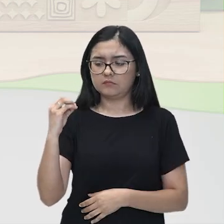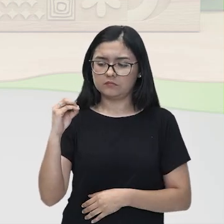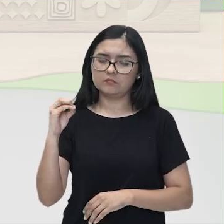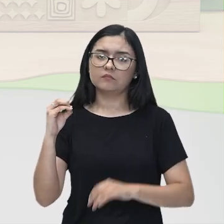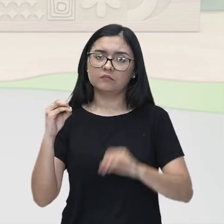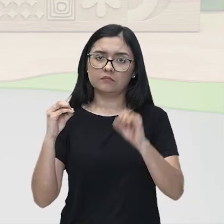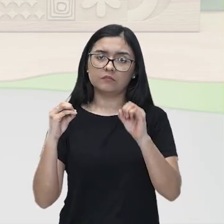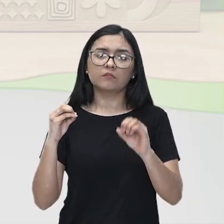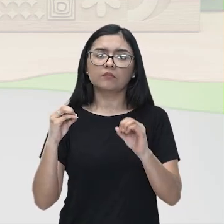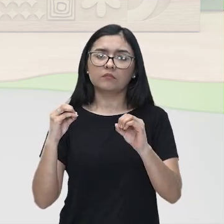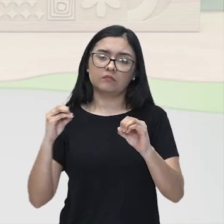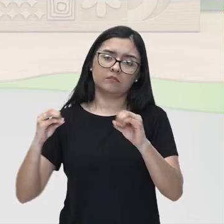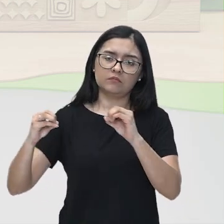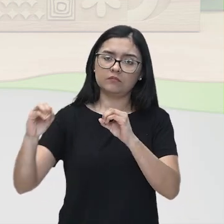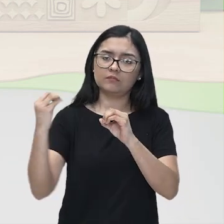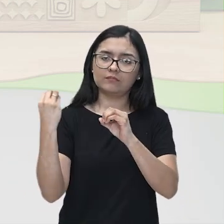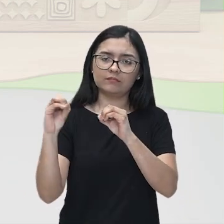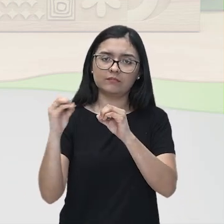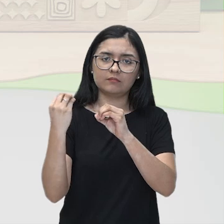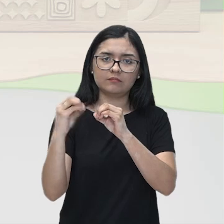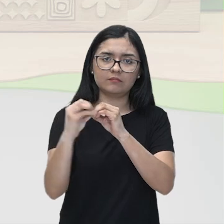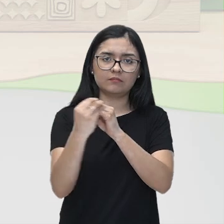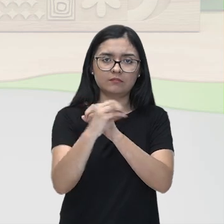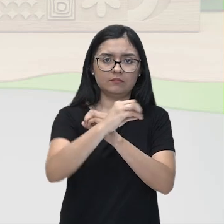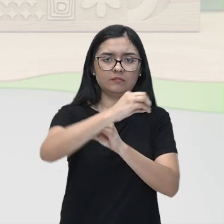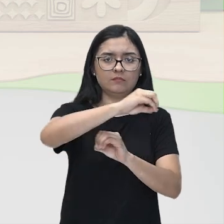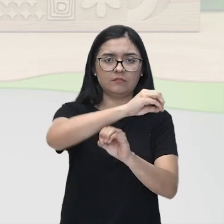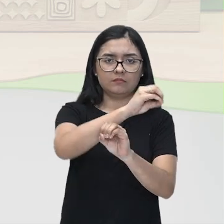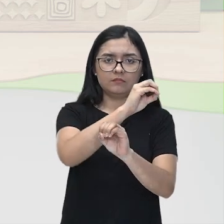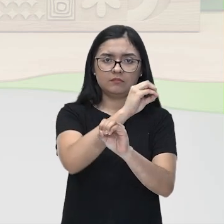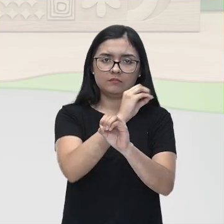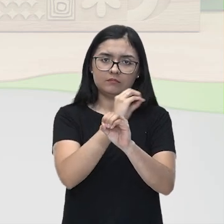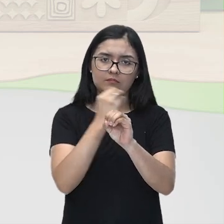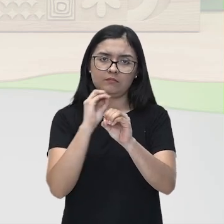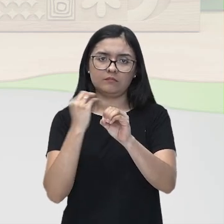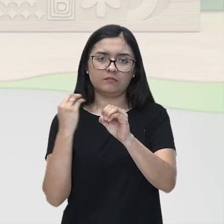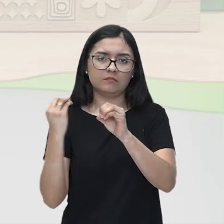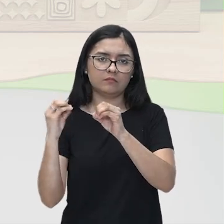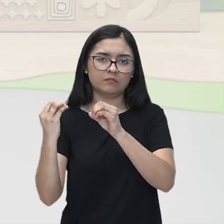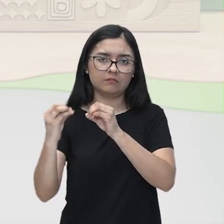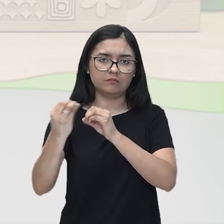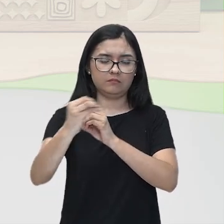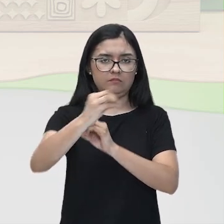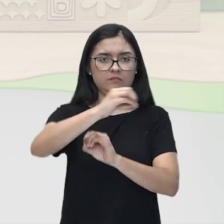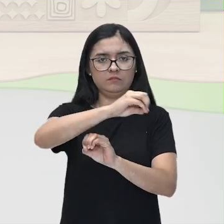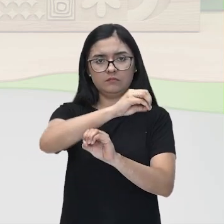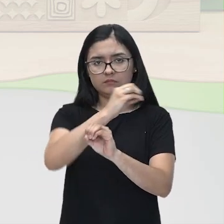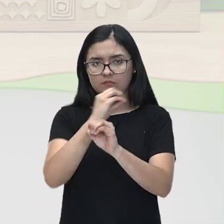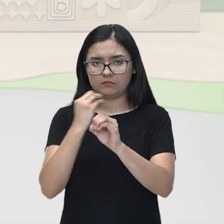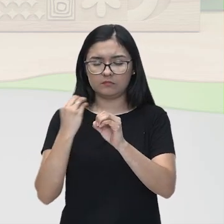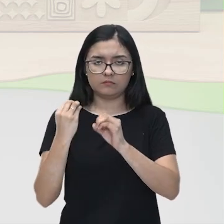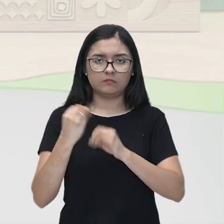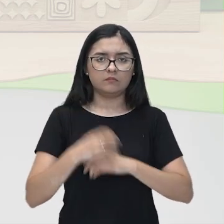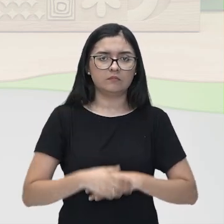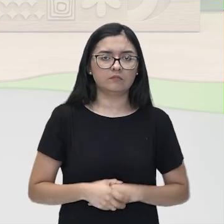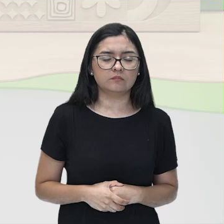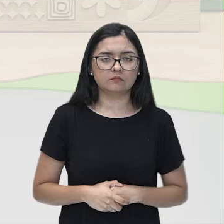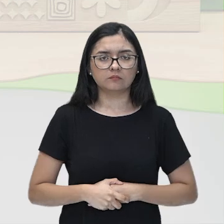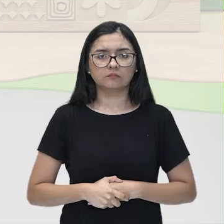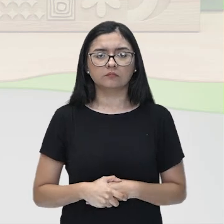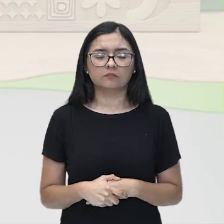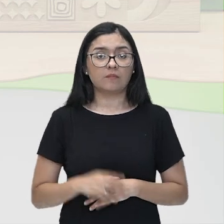de translação é quando ele está fazendo a volta em torno do Sol,